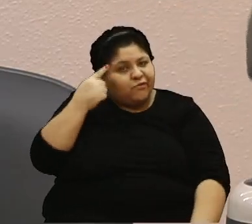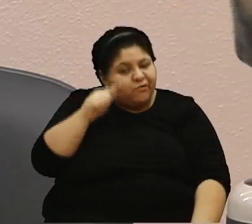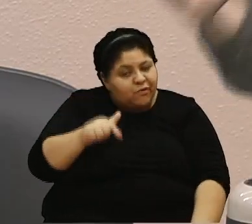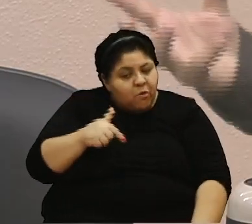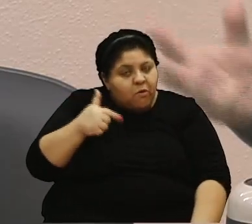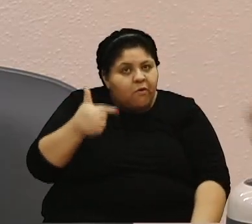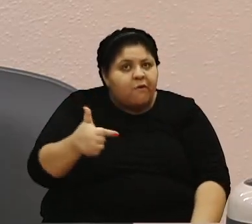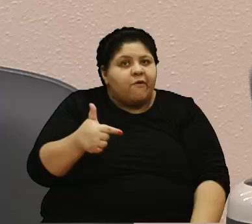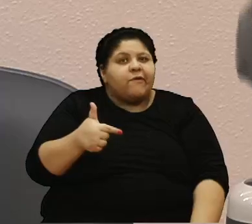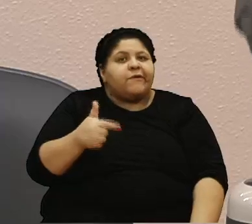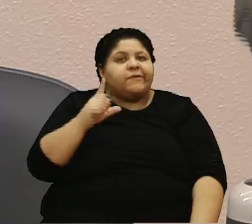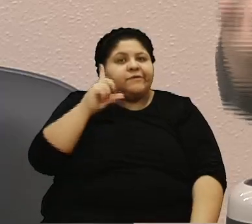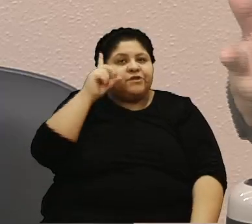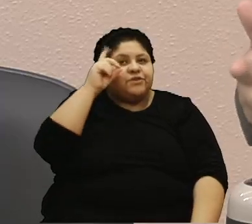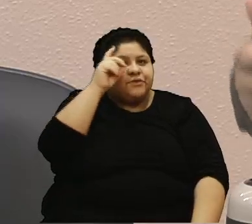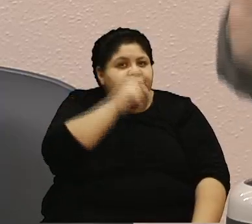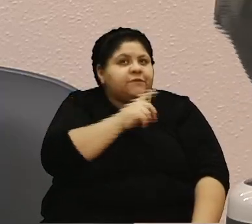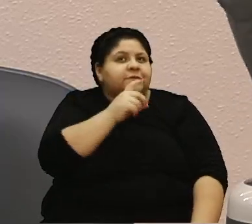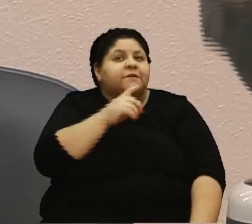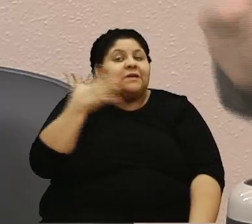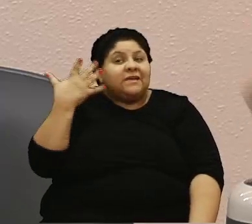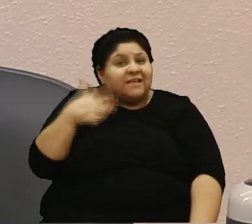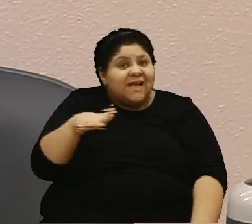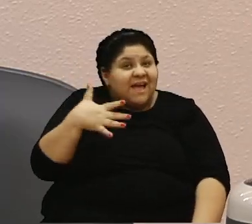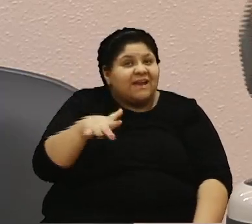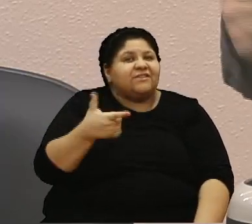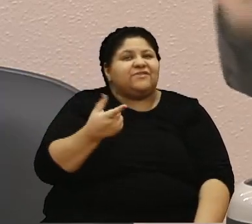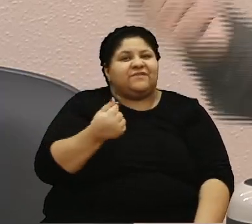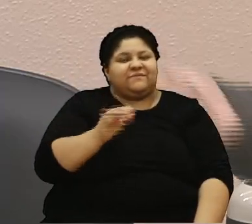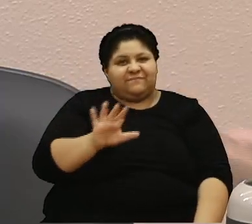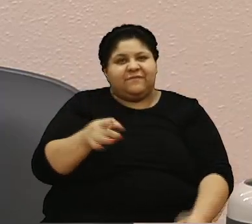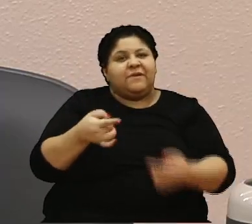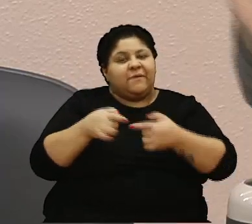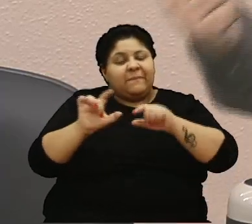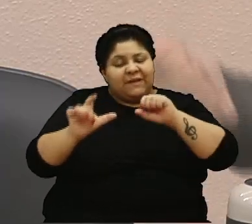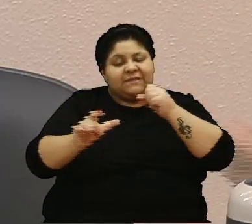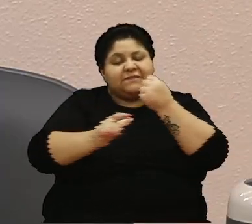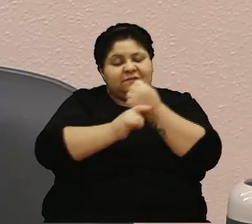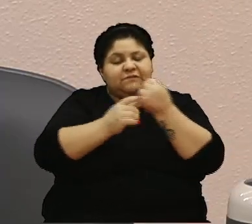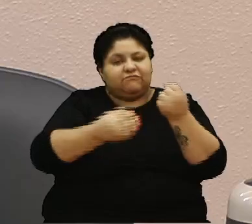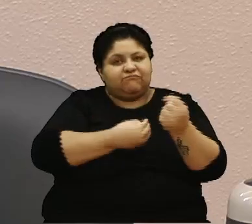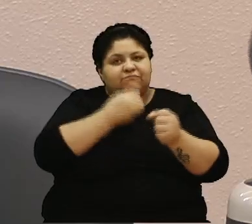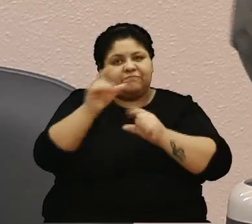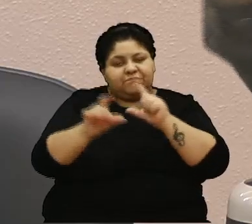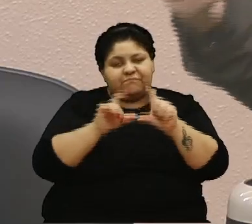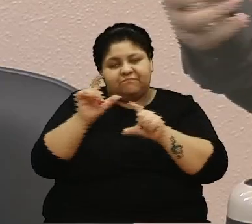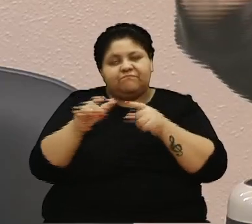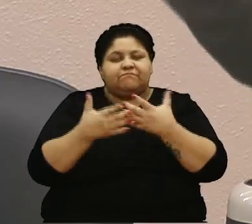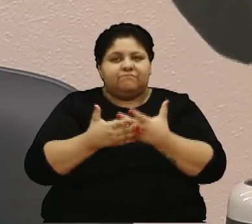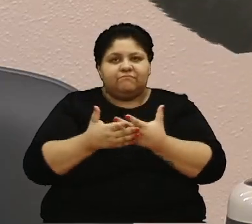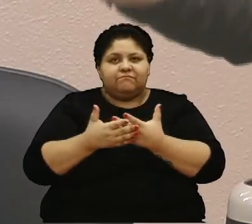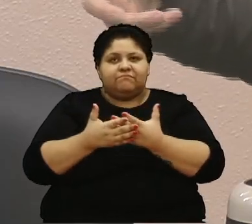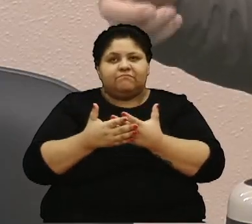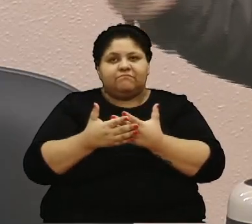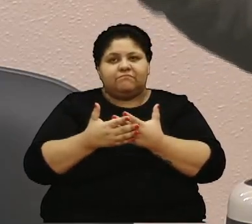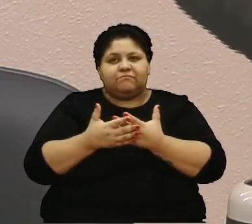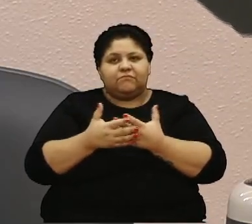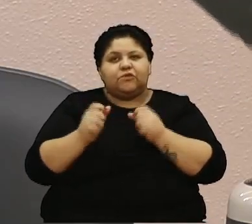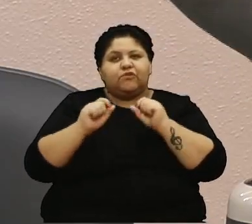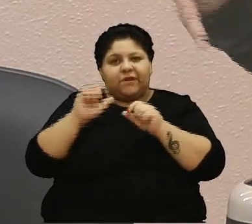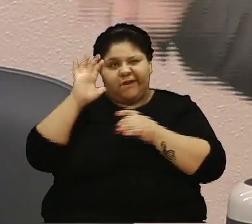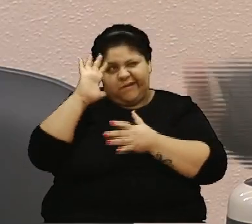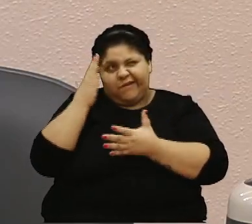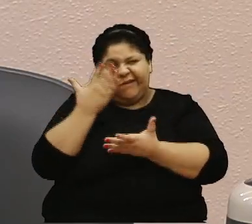medidas complexas, caras financeiramente falando, mas para garantir a vida das pessoas, né? Tendo em vista a